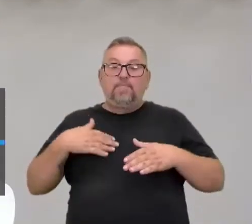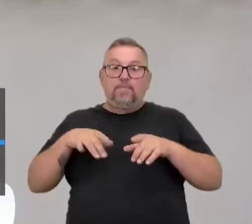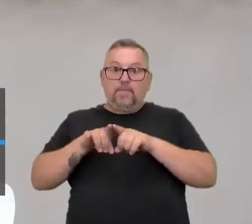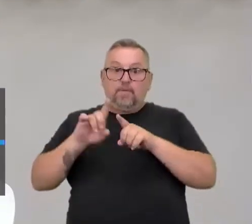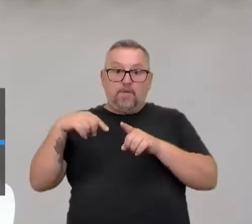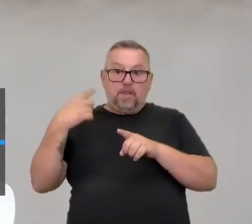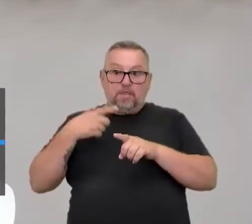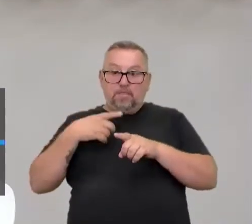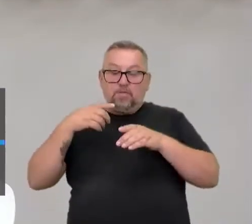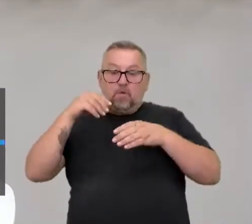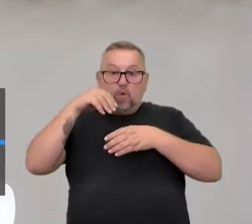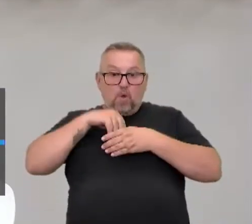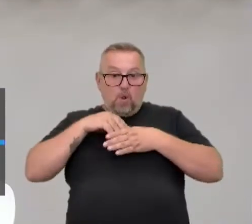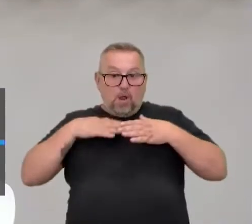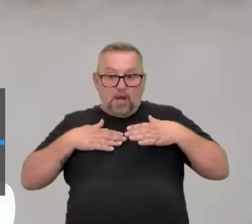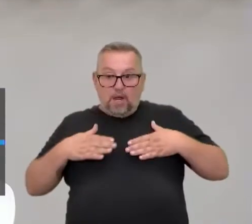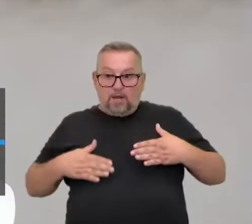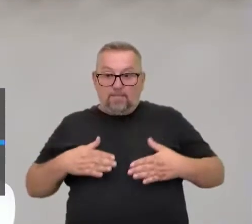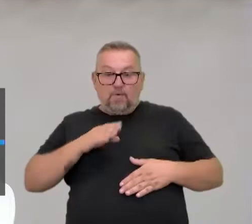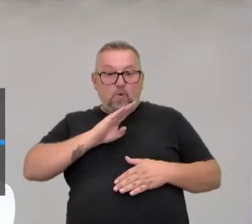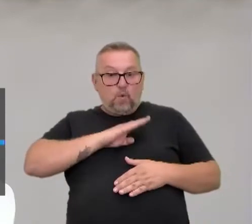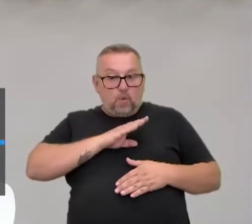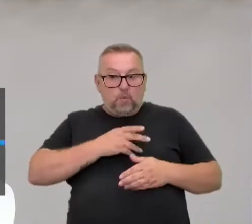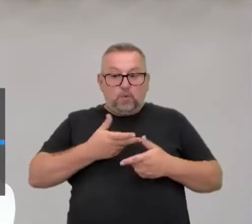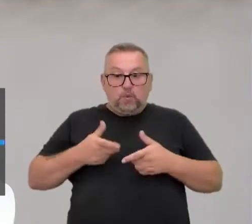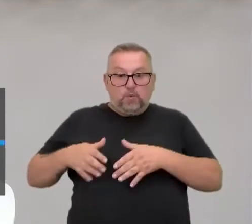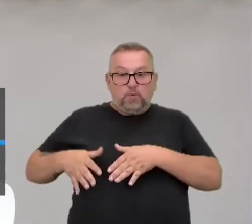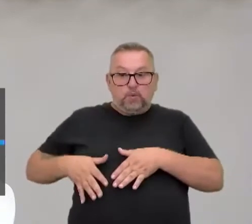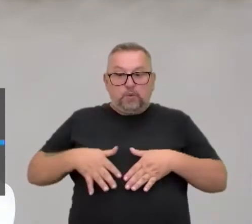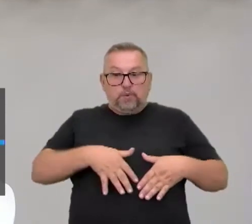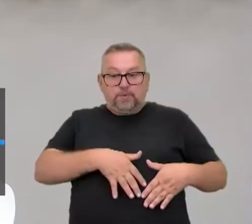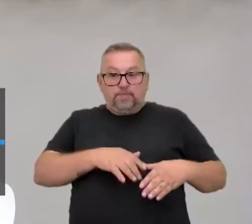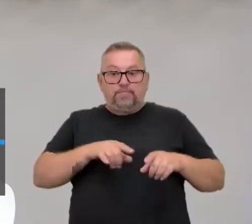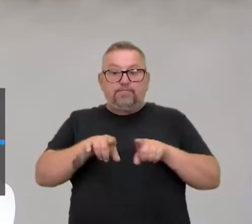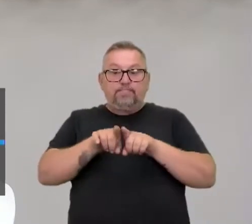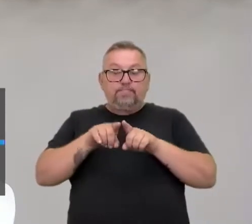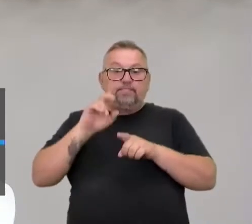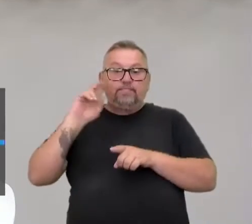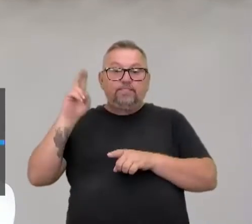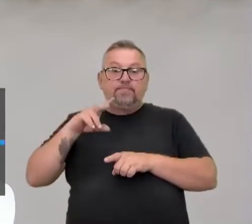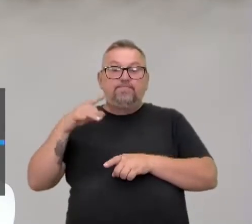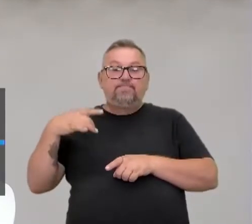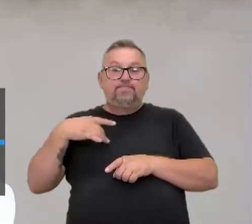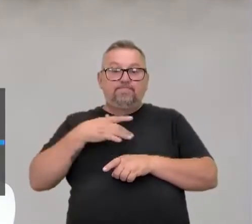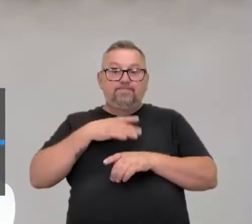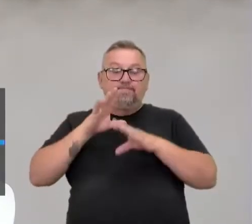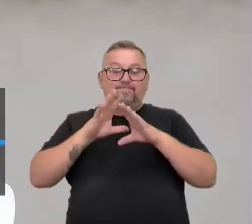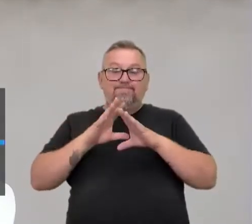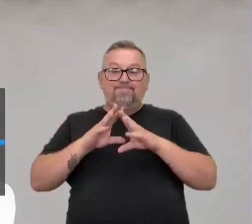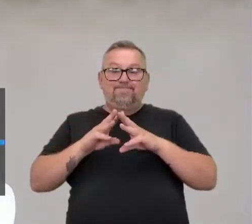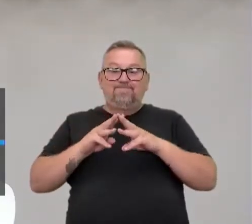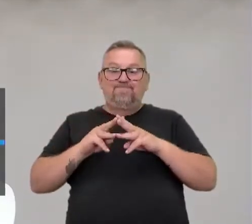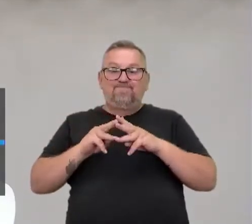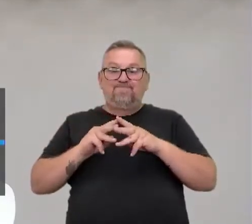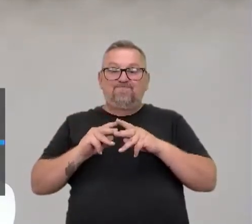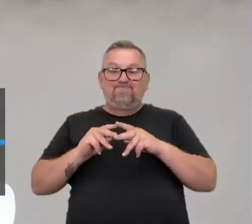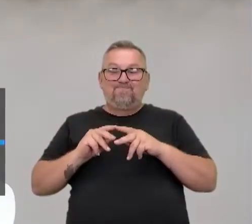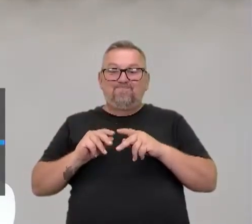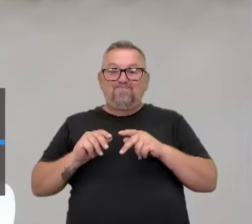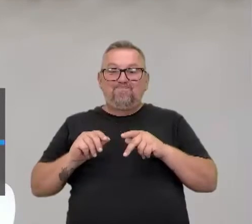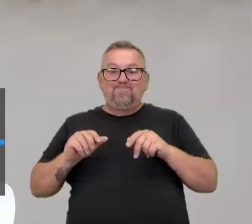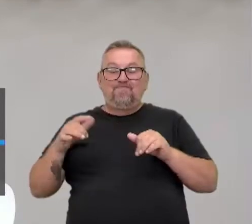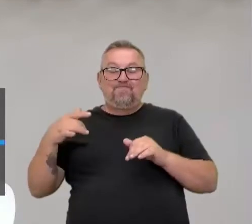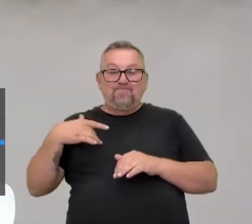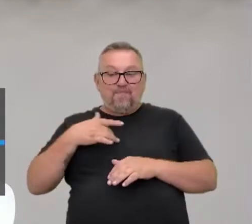nossos órgãos, aí a gente começa a deteriorar, né, essas questões aí de saúde, né? Então, super importante essas